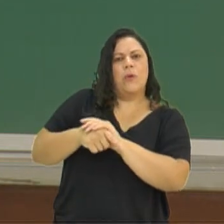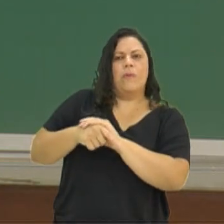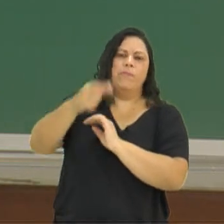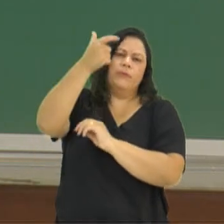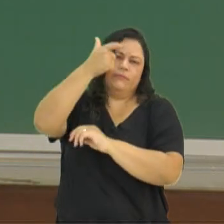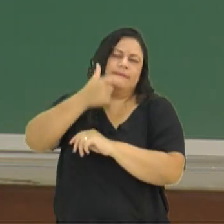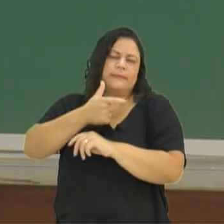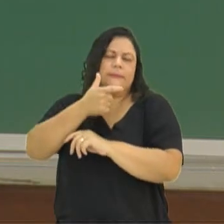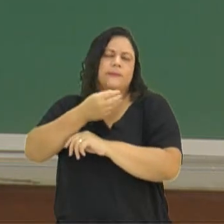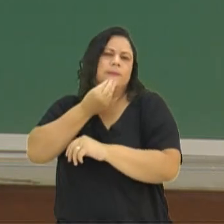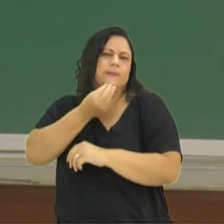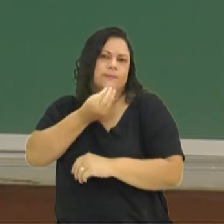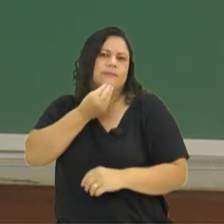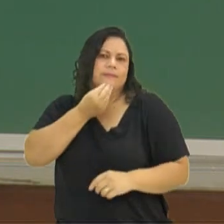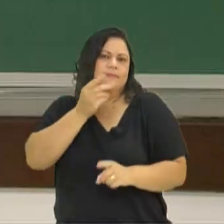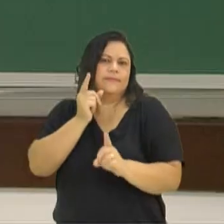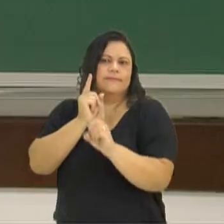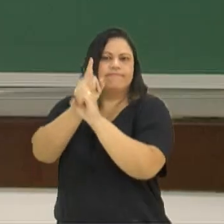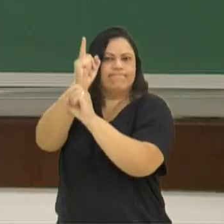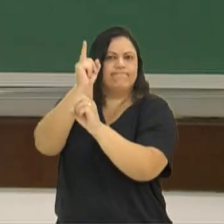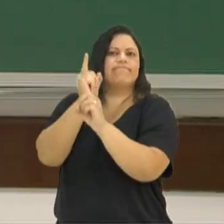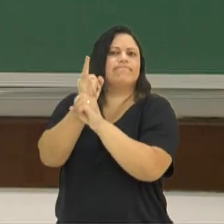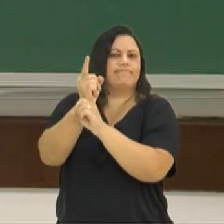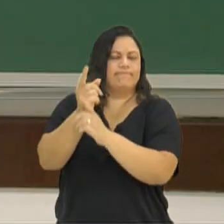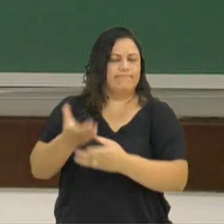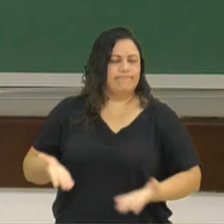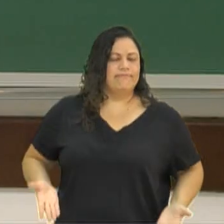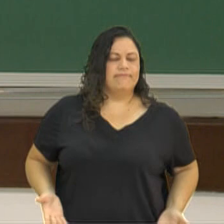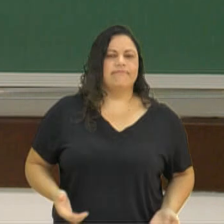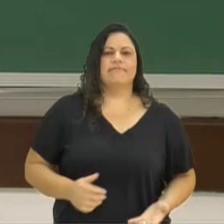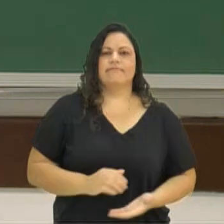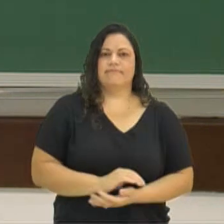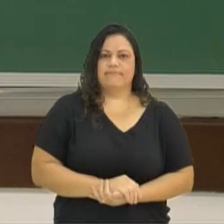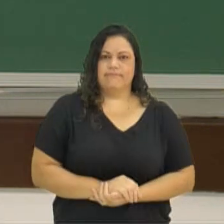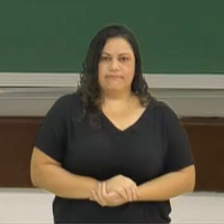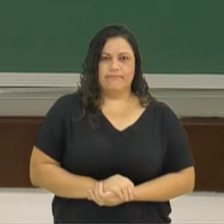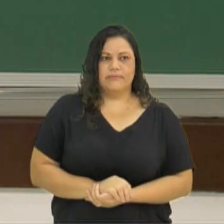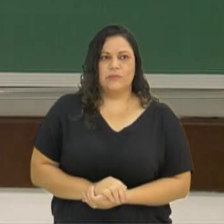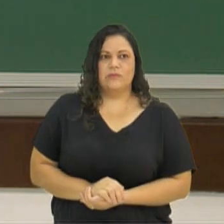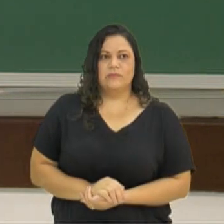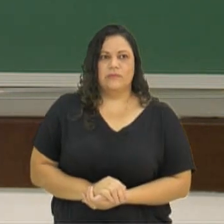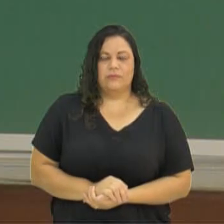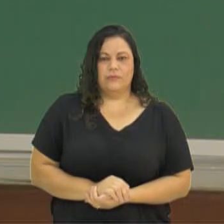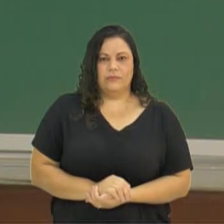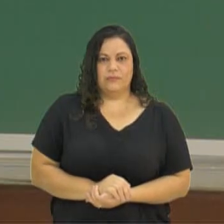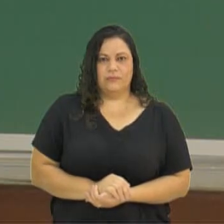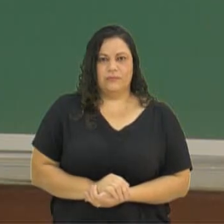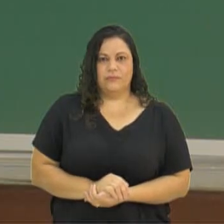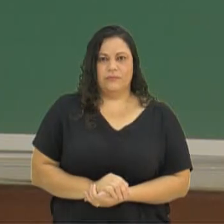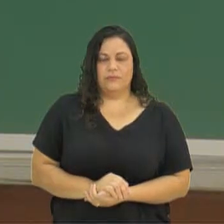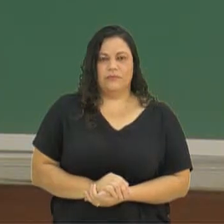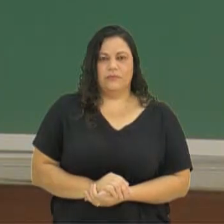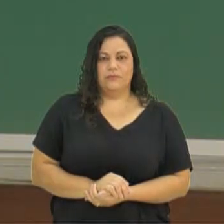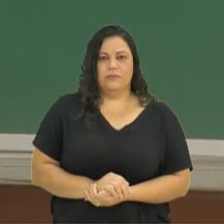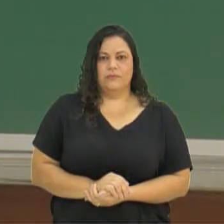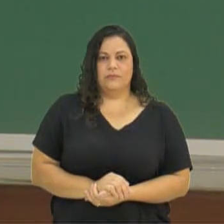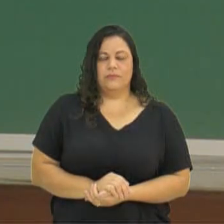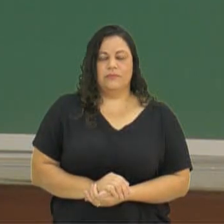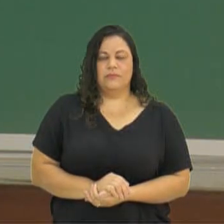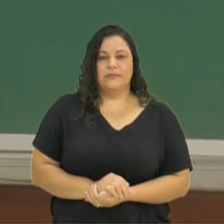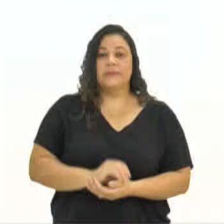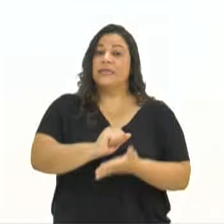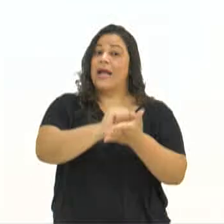ter a oportunidade de descobri-lo por si mesmo, por si próprio. A ver, então, nossa primeira